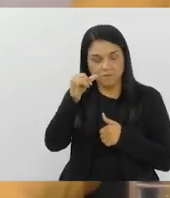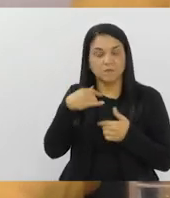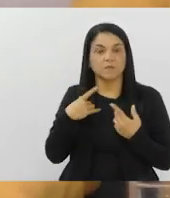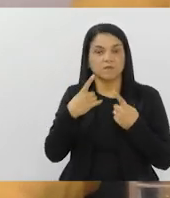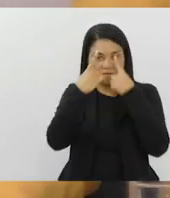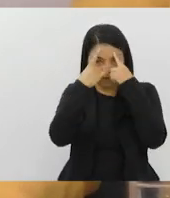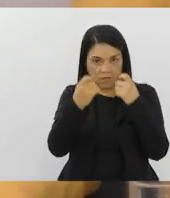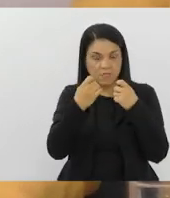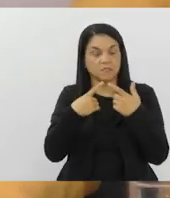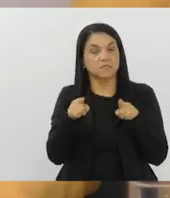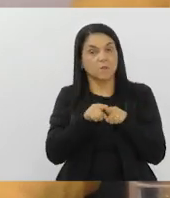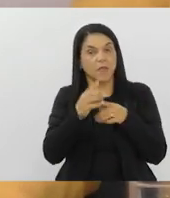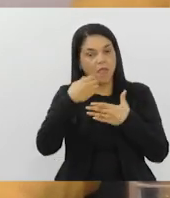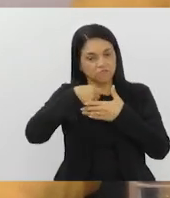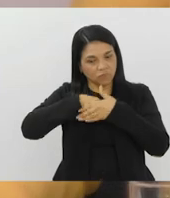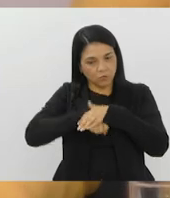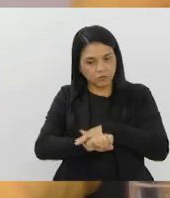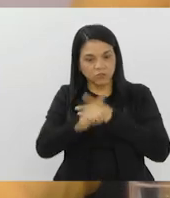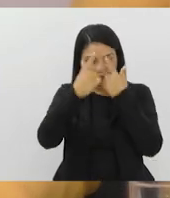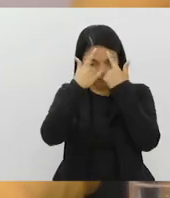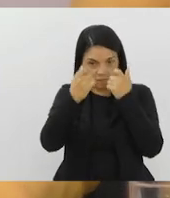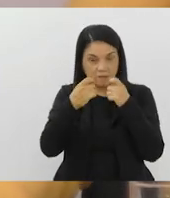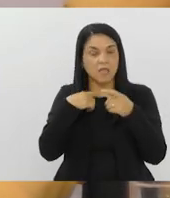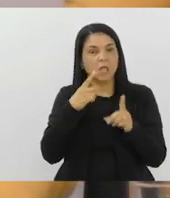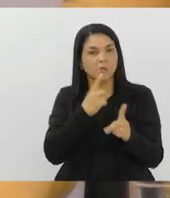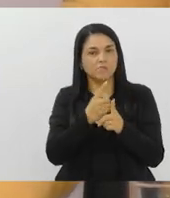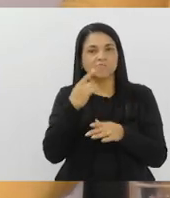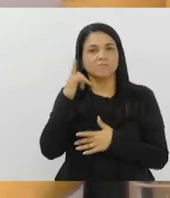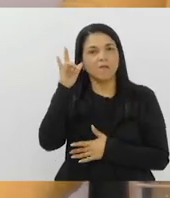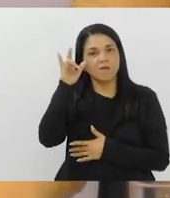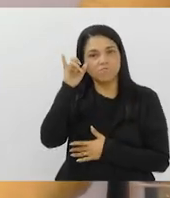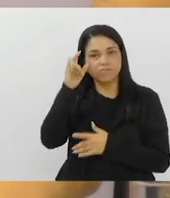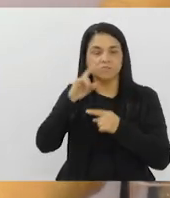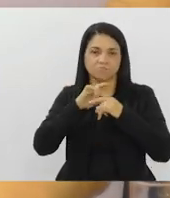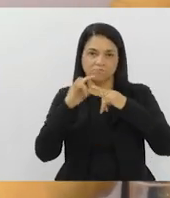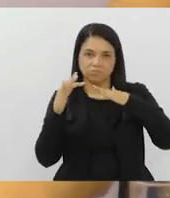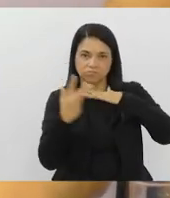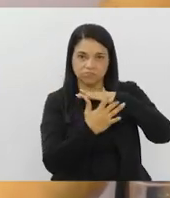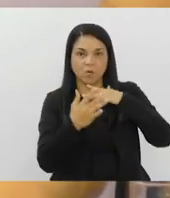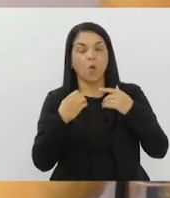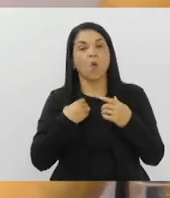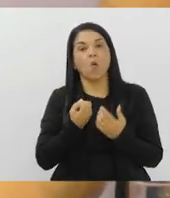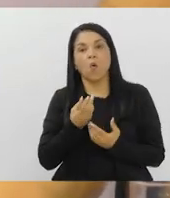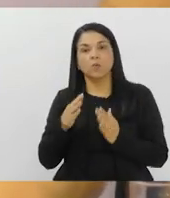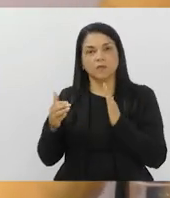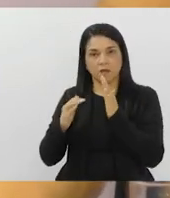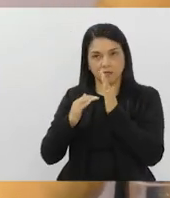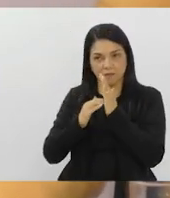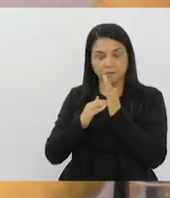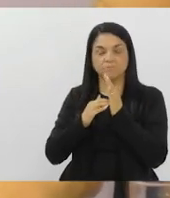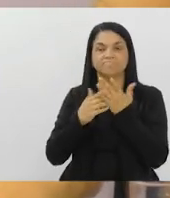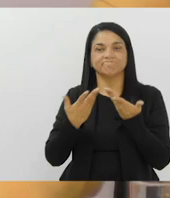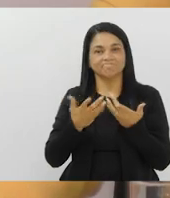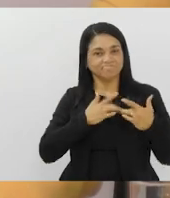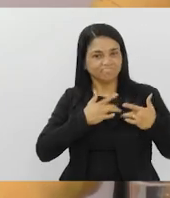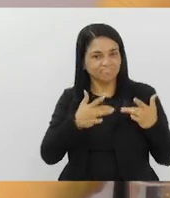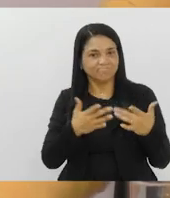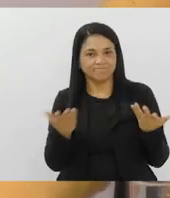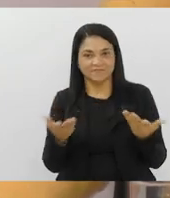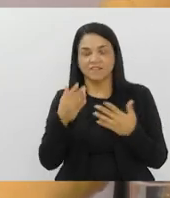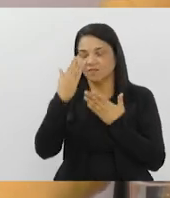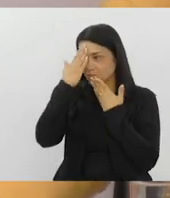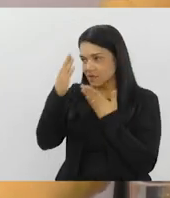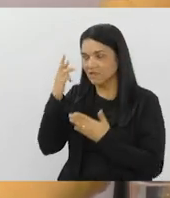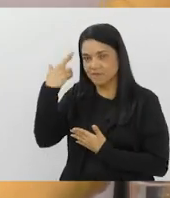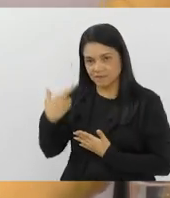obstétrico, muito fácil encontrar a gente, seja nas redes sociais ou na Câmara mesmo. Estamos aí mais do que à disposição. Obrigada, Renata, mais uma